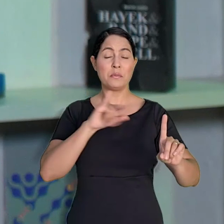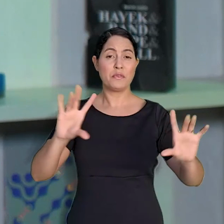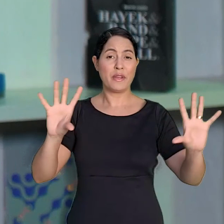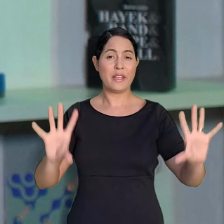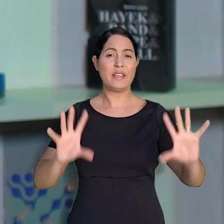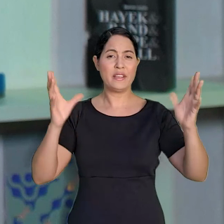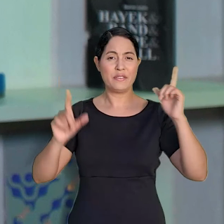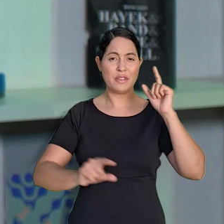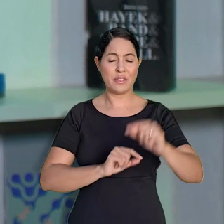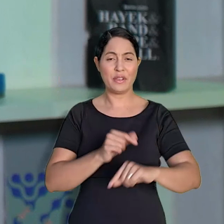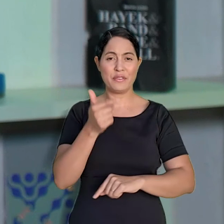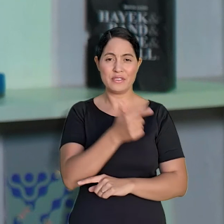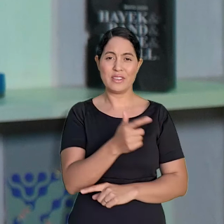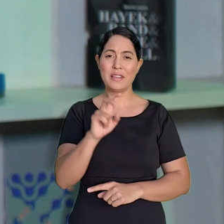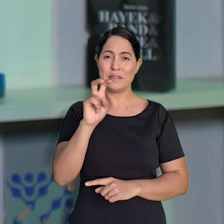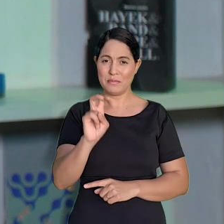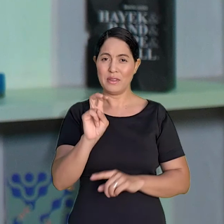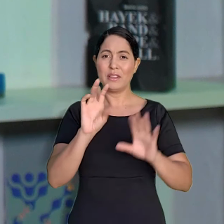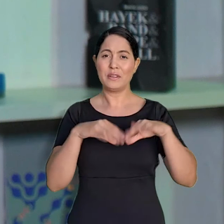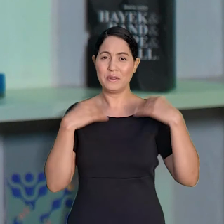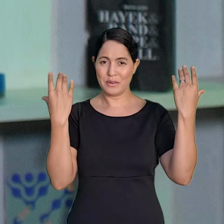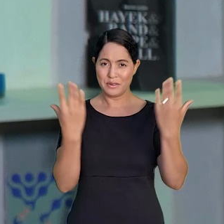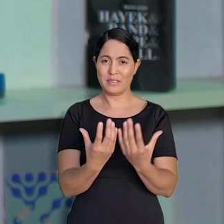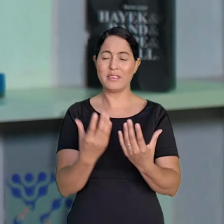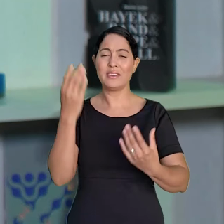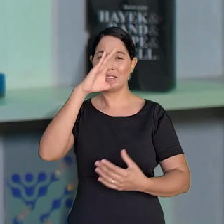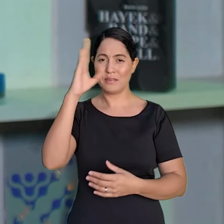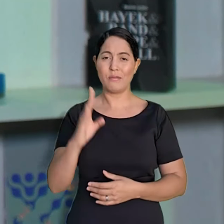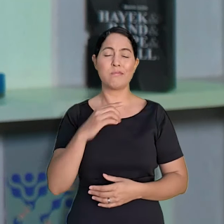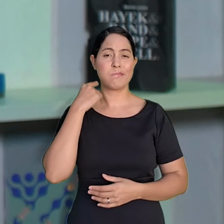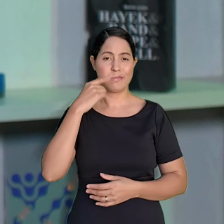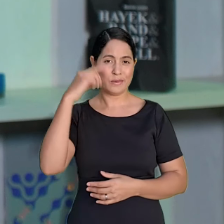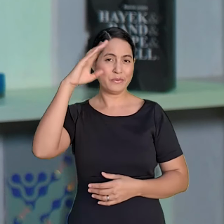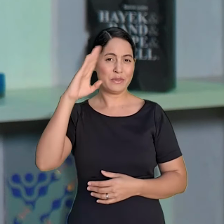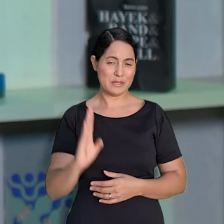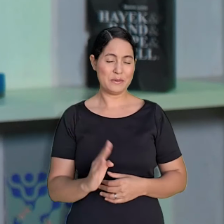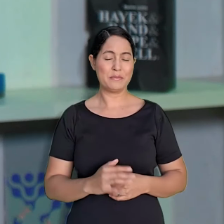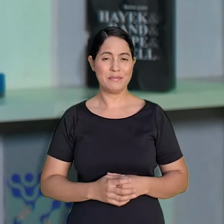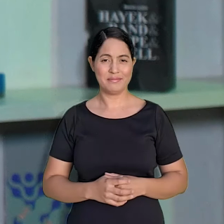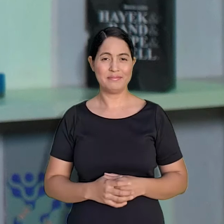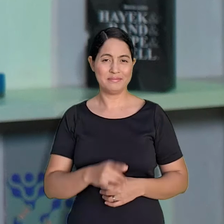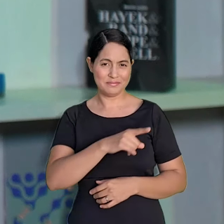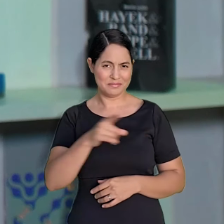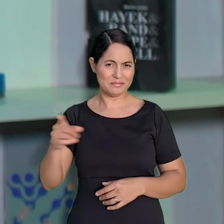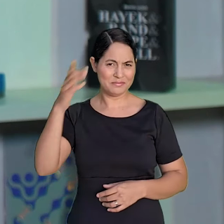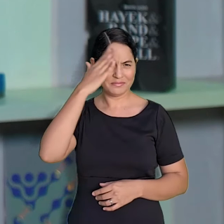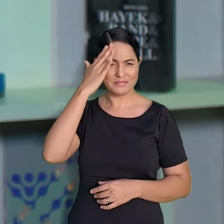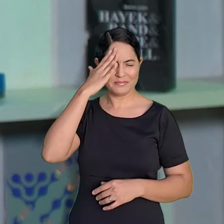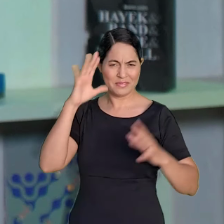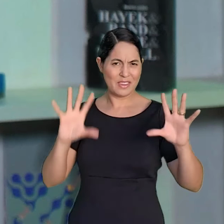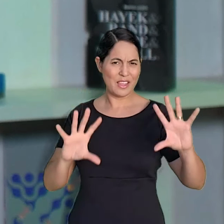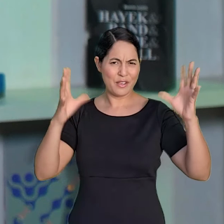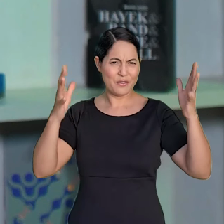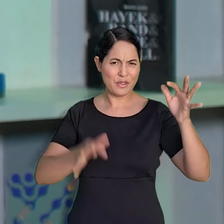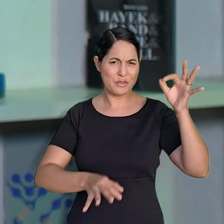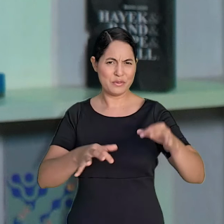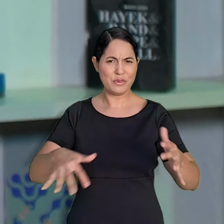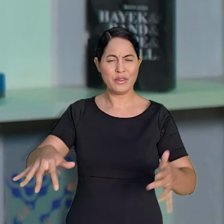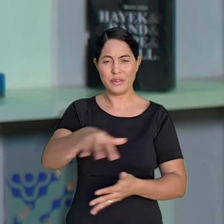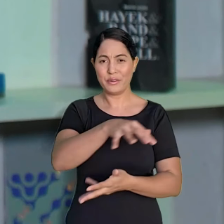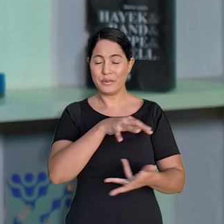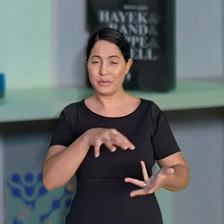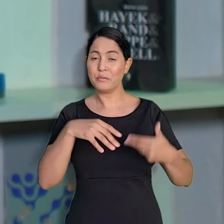a 25ª Conferência Nacional da Advocacia Brasileira, aquele que é considerado o maior evento jurídico